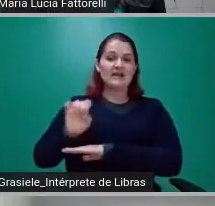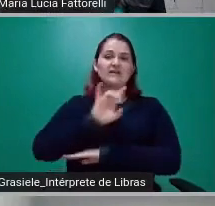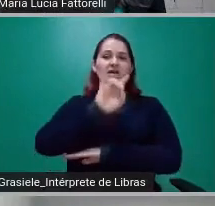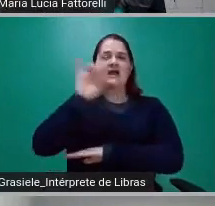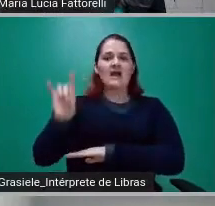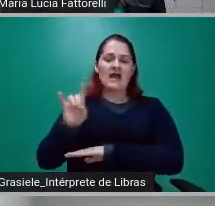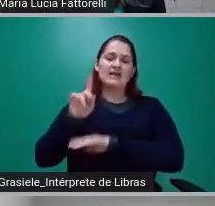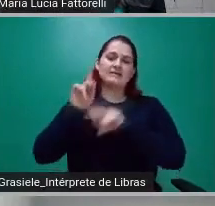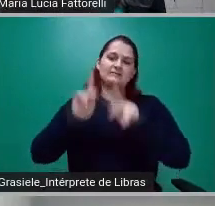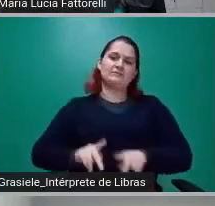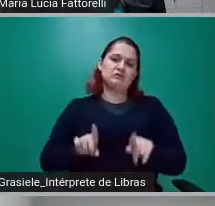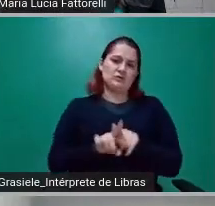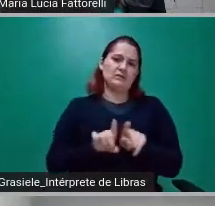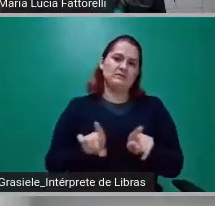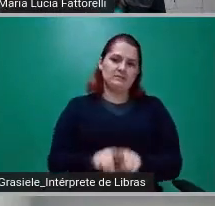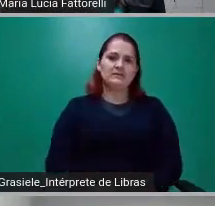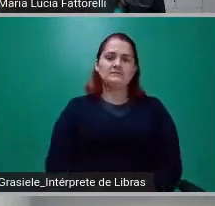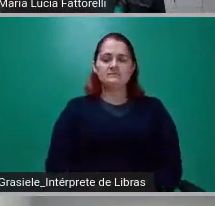pessoas.